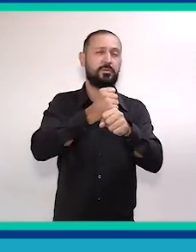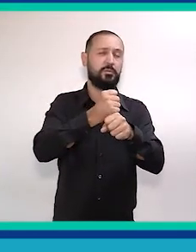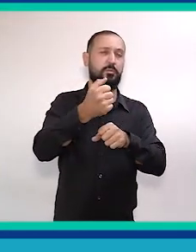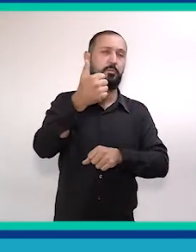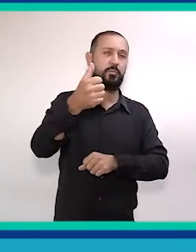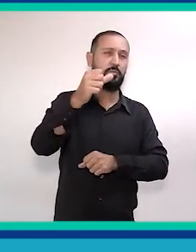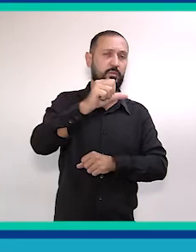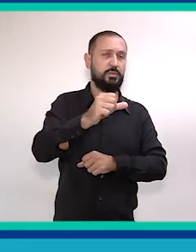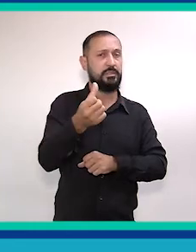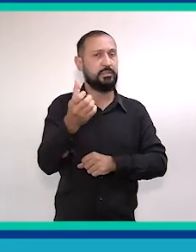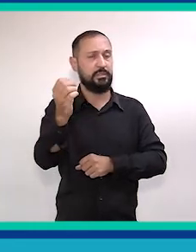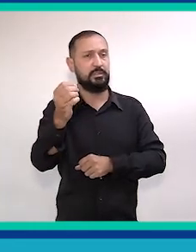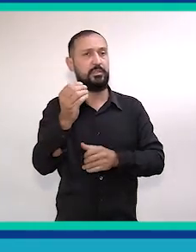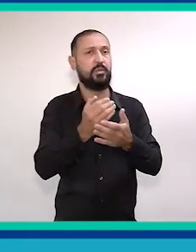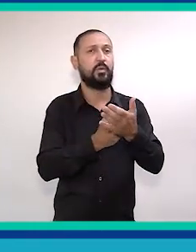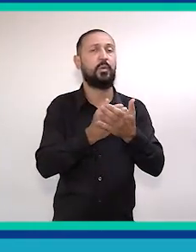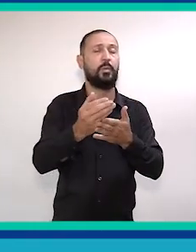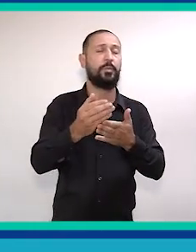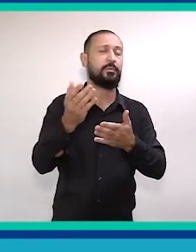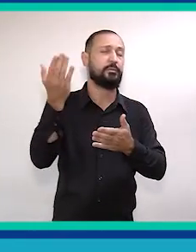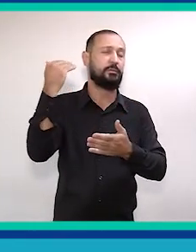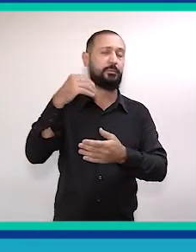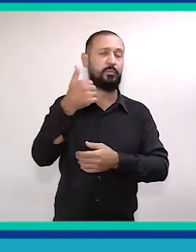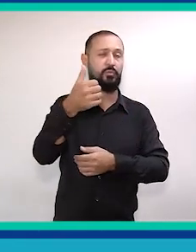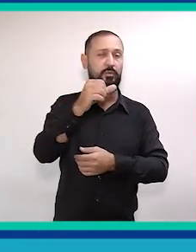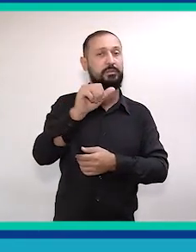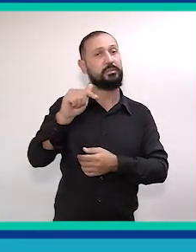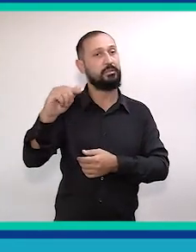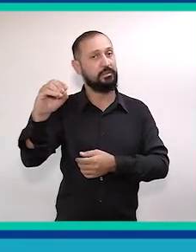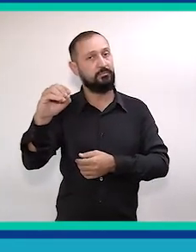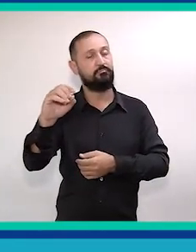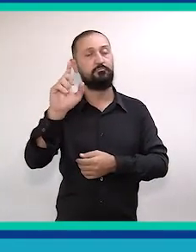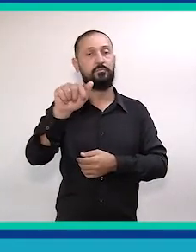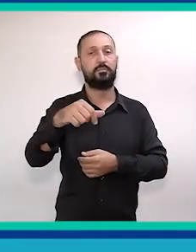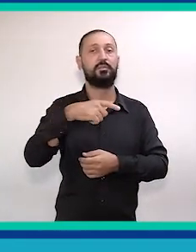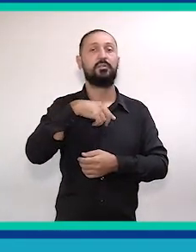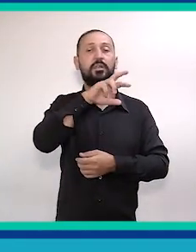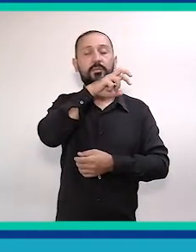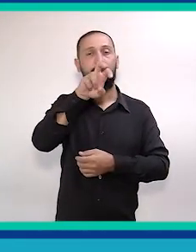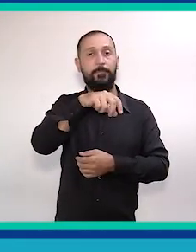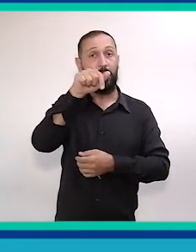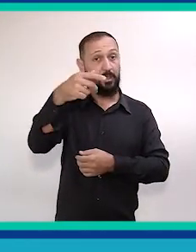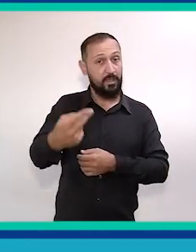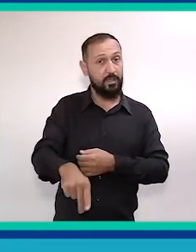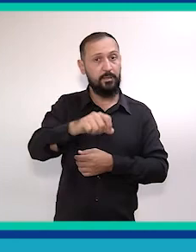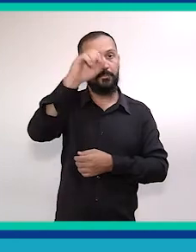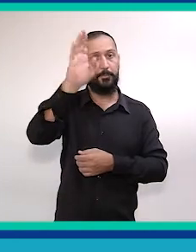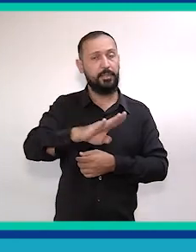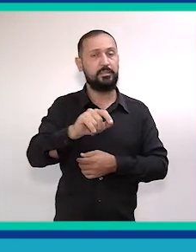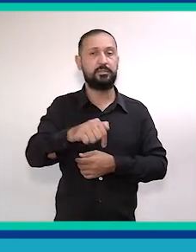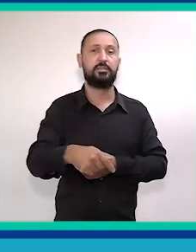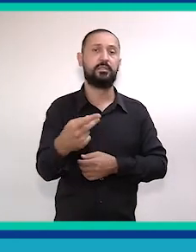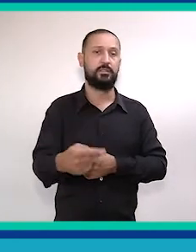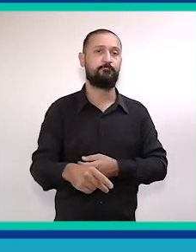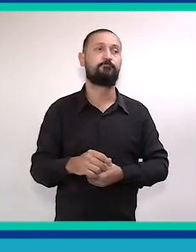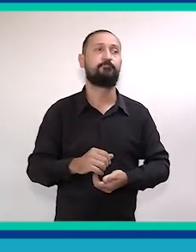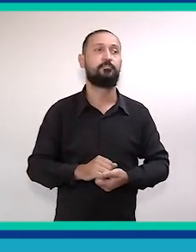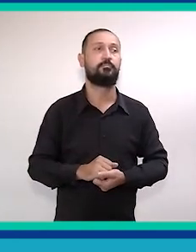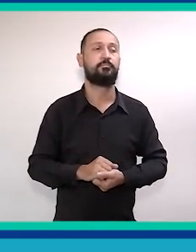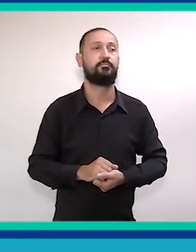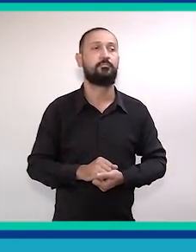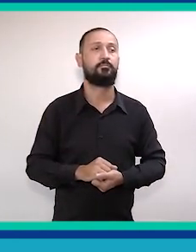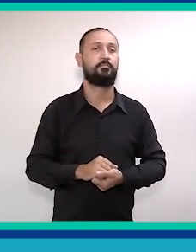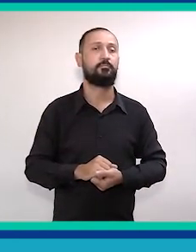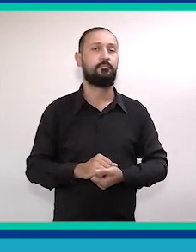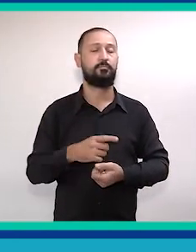lá final dos anos 60, começo dos anos 70, se não me falha a memória, e é de uma jararaca brasileira, Botrops